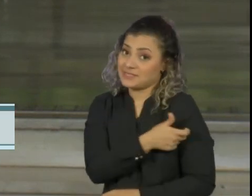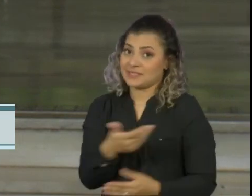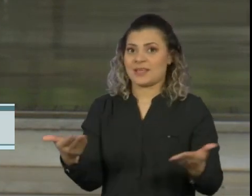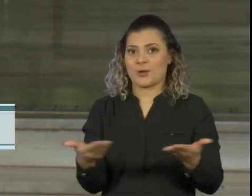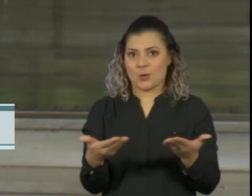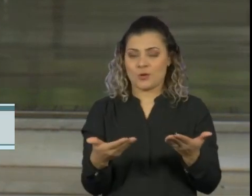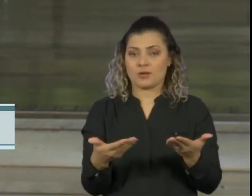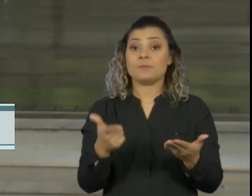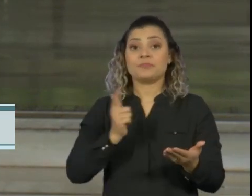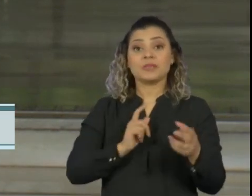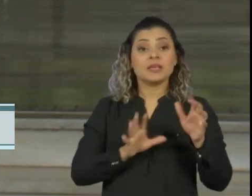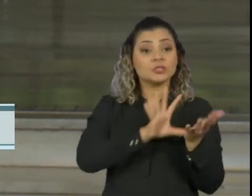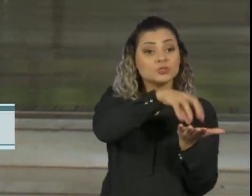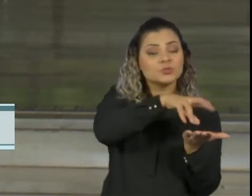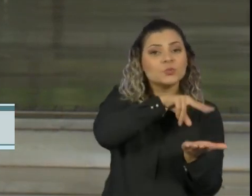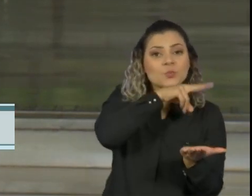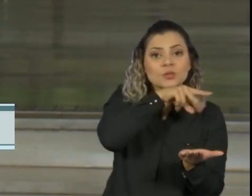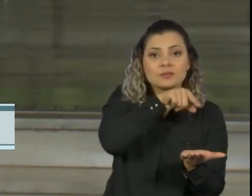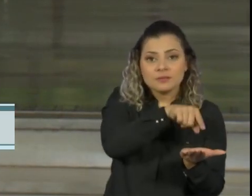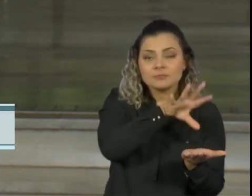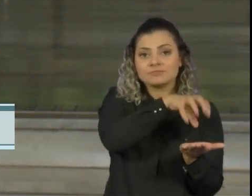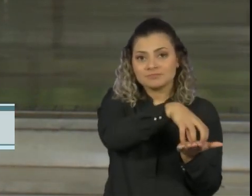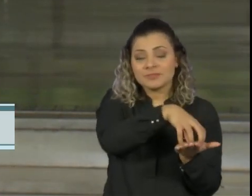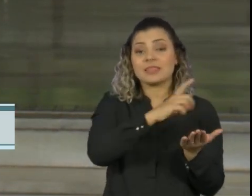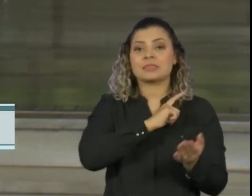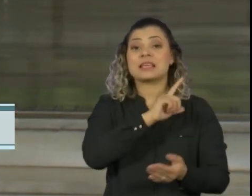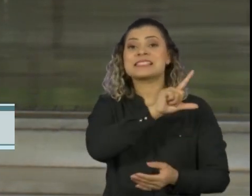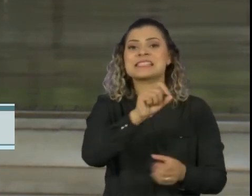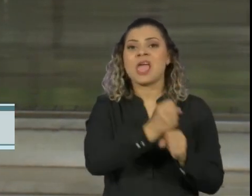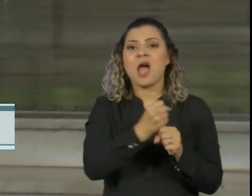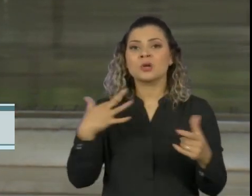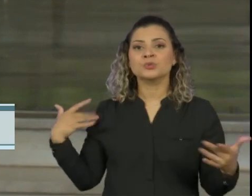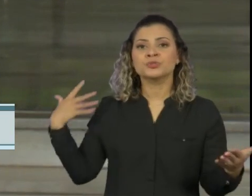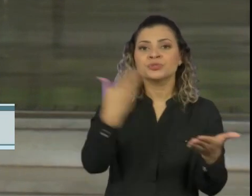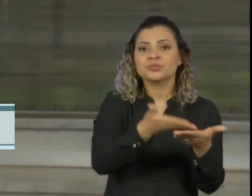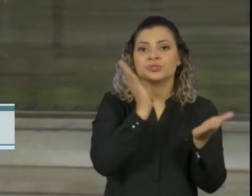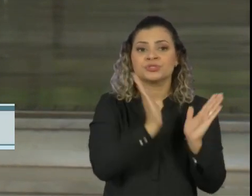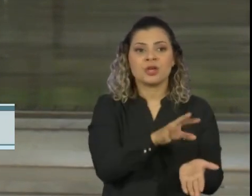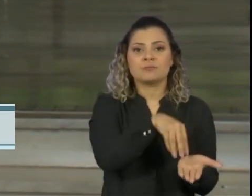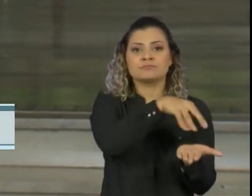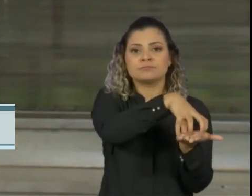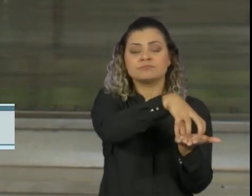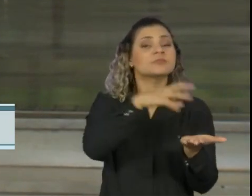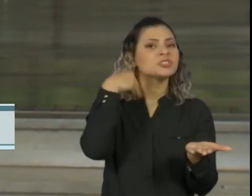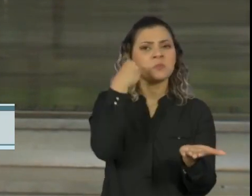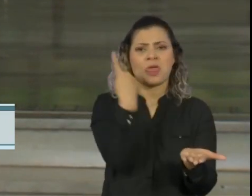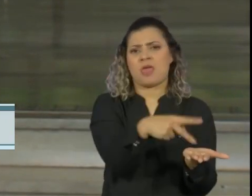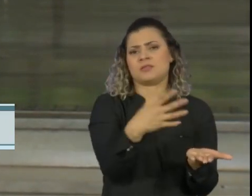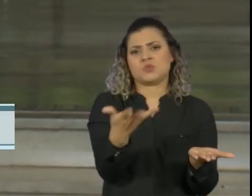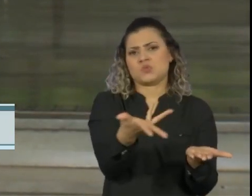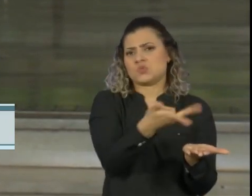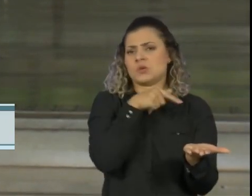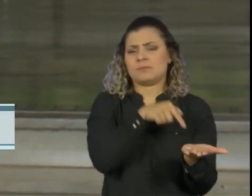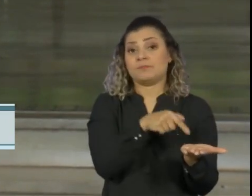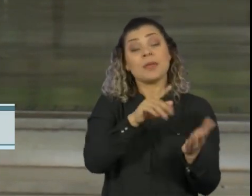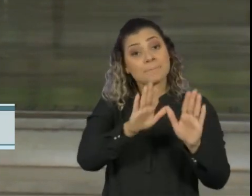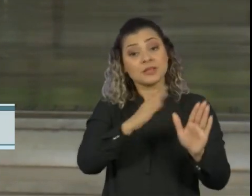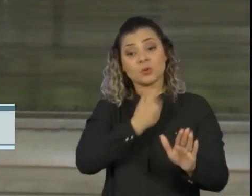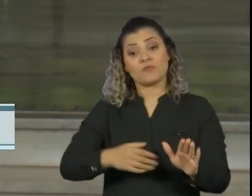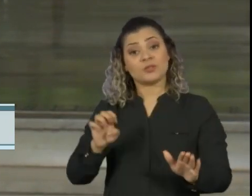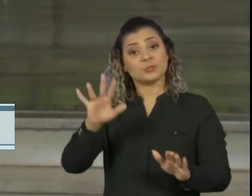nós temos o Instituto Butantan tem mais de 100 anos, é uma fundação, mas pertence ao governo do Estado de São